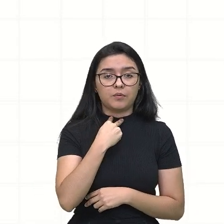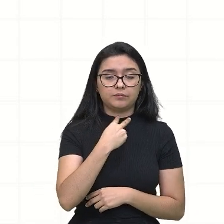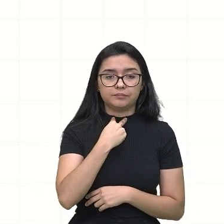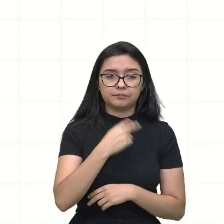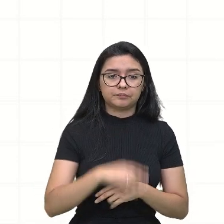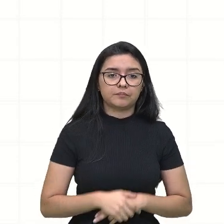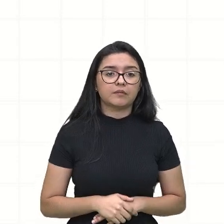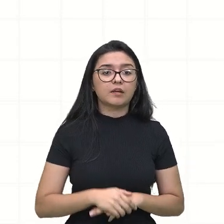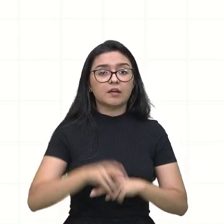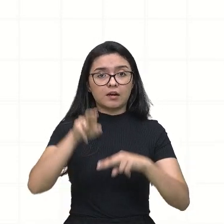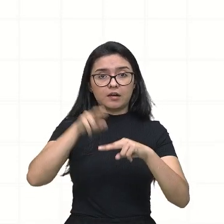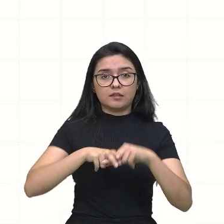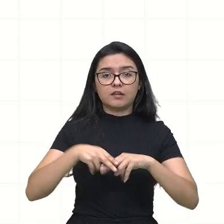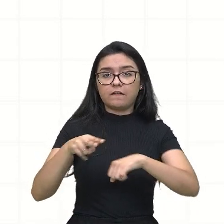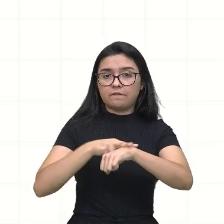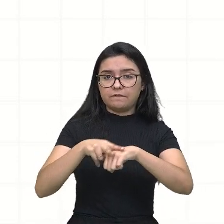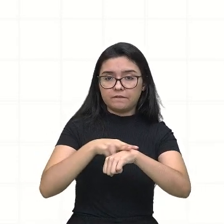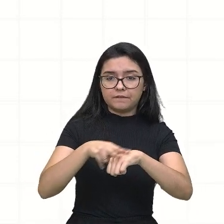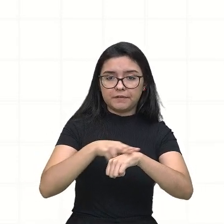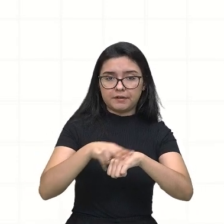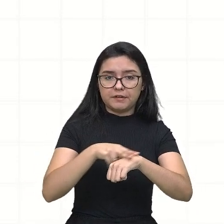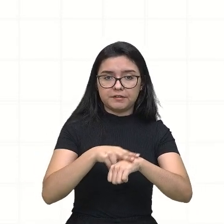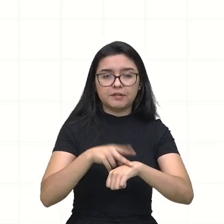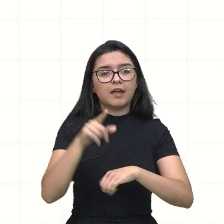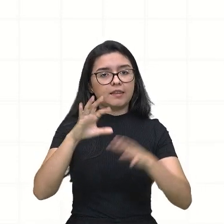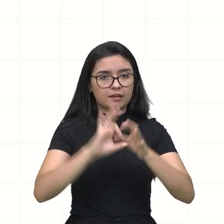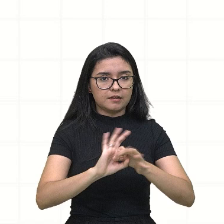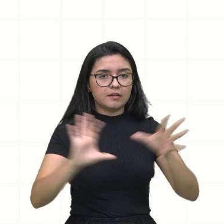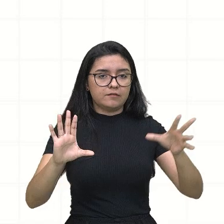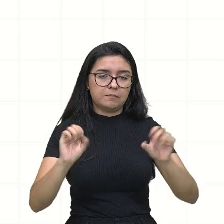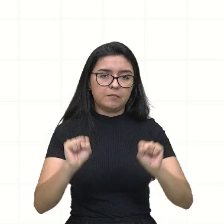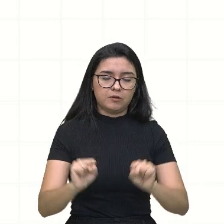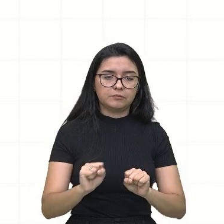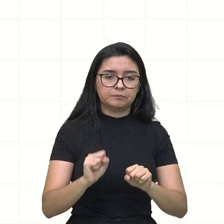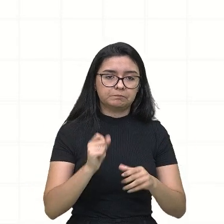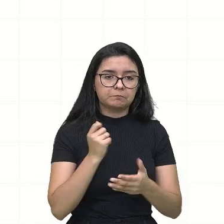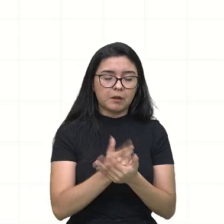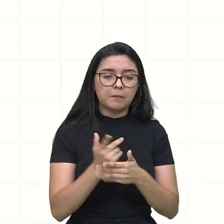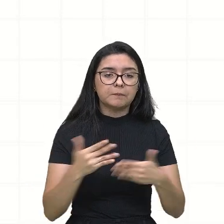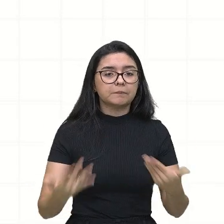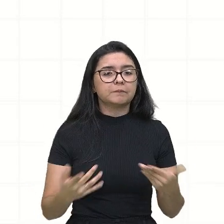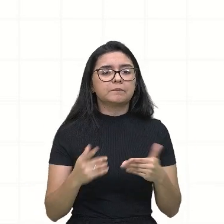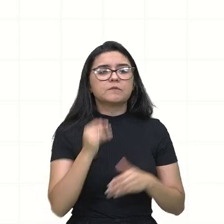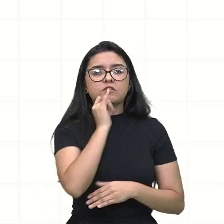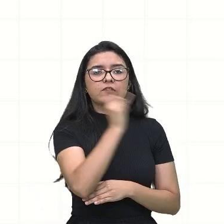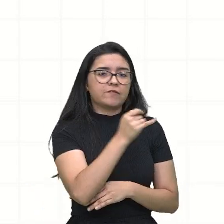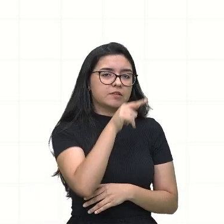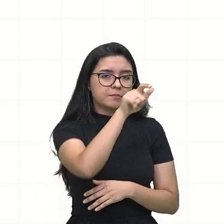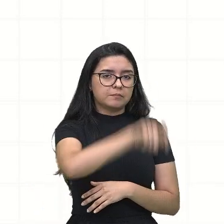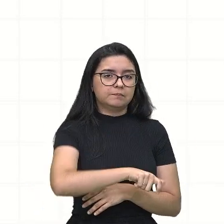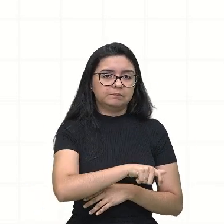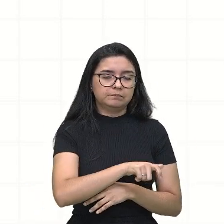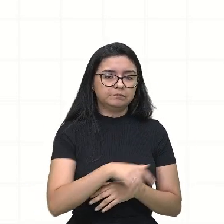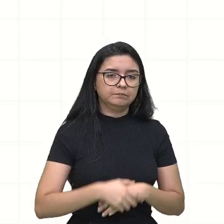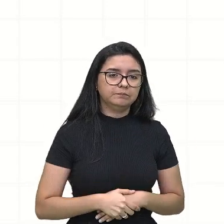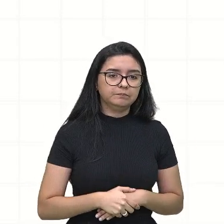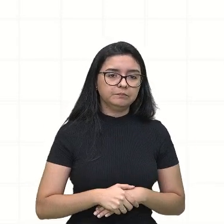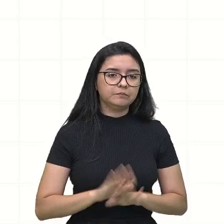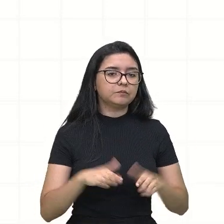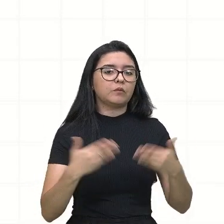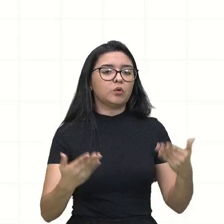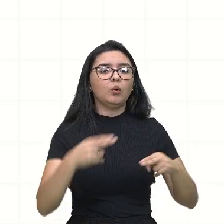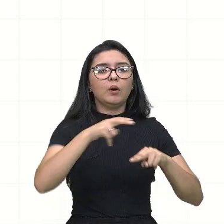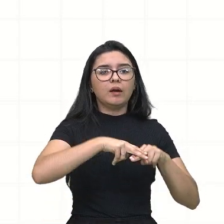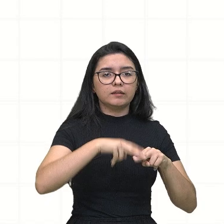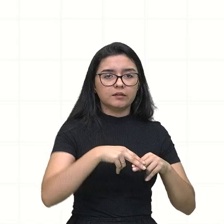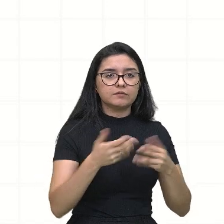E as que estão em verde são as cadeiras que estão disponíveis. E aí, como você vai dizer para o atendente a cadeira que você quer? Aí